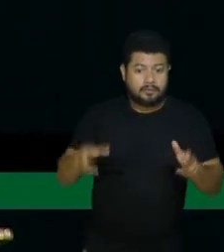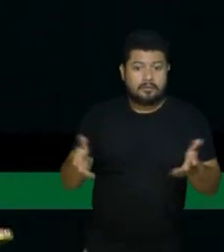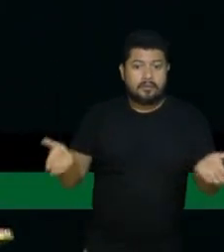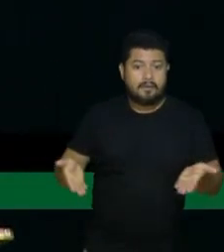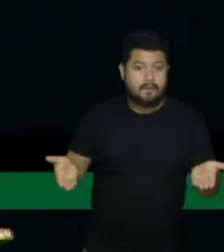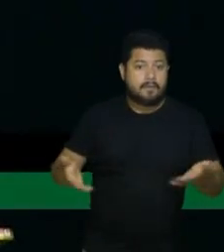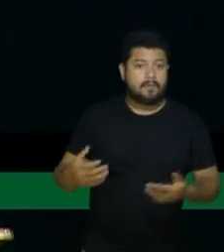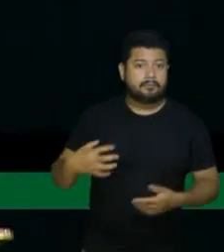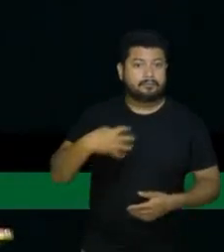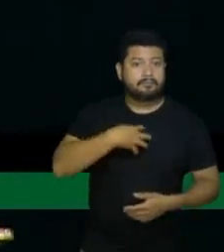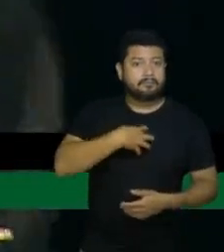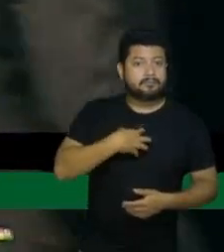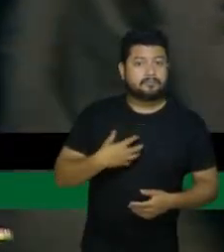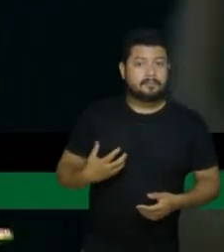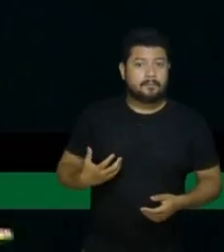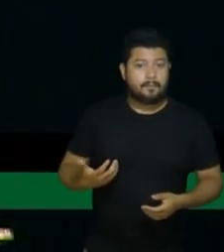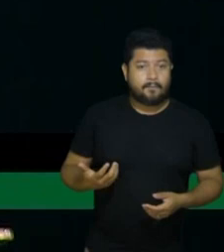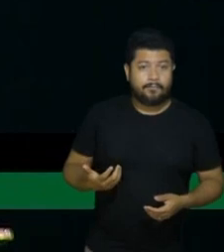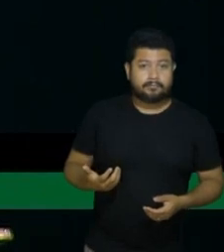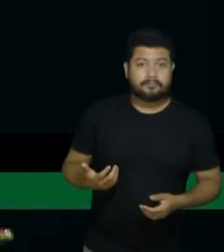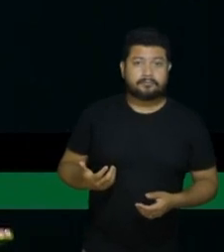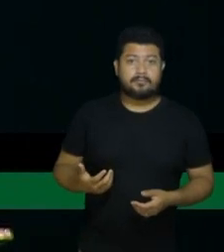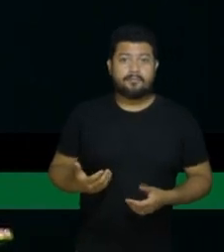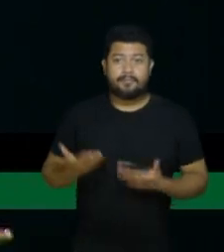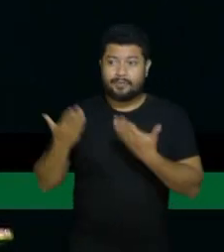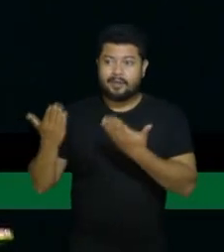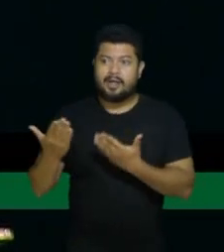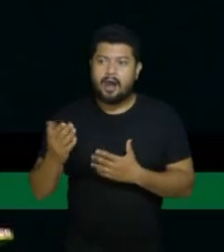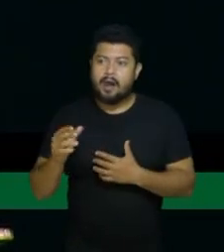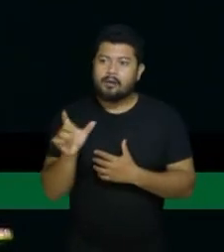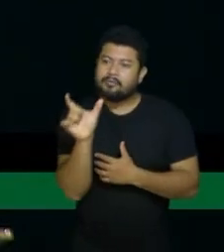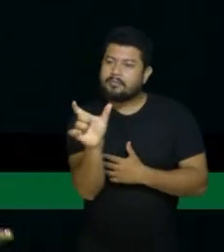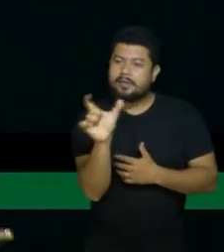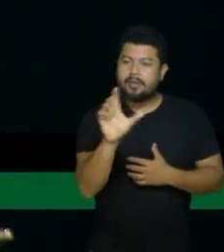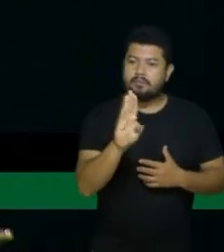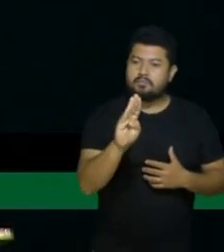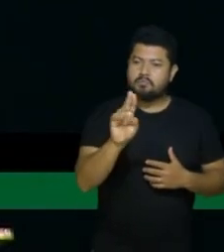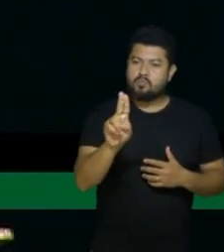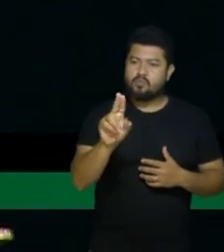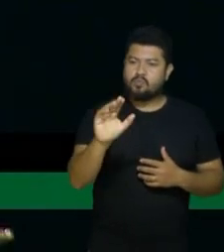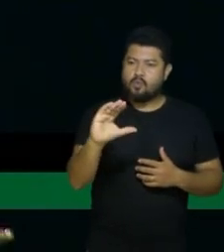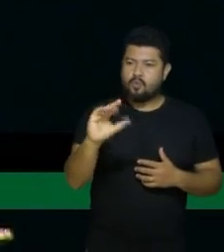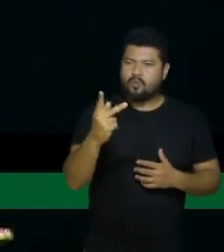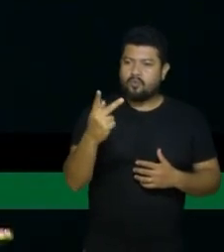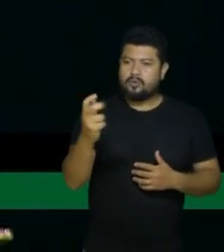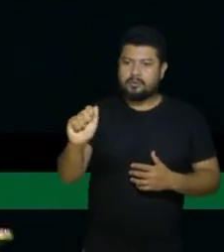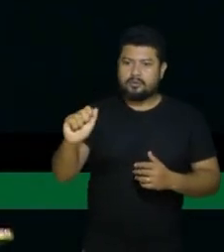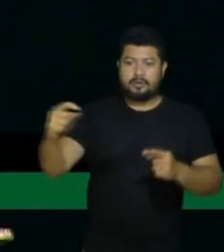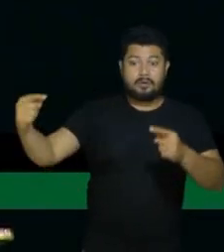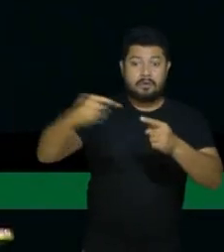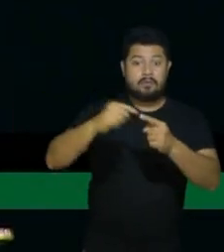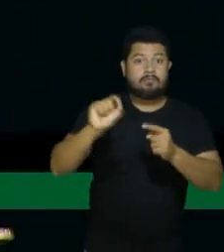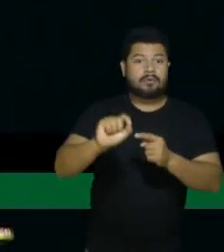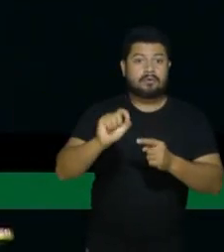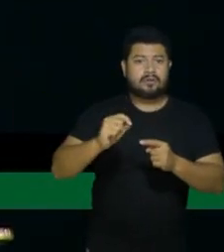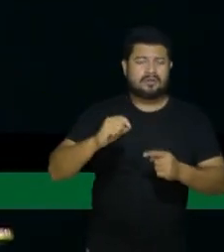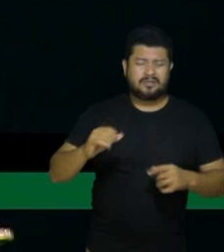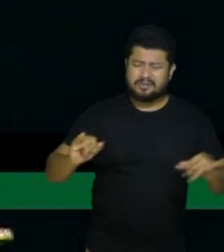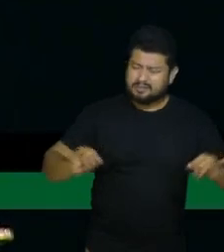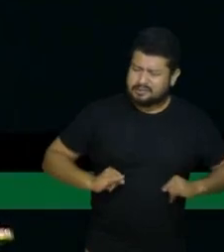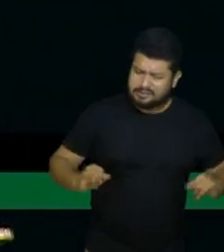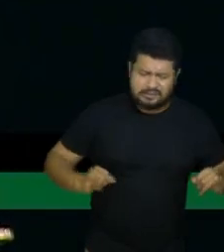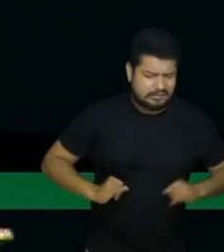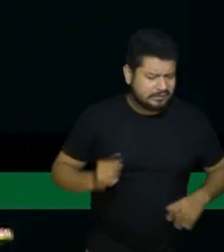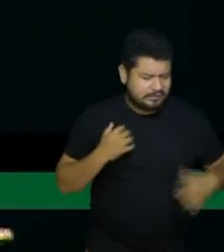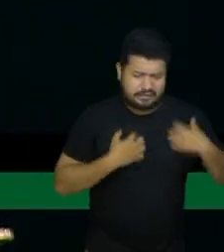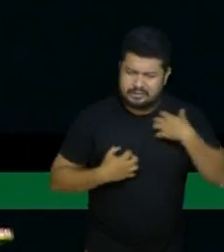todo respeito a palavra é bucha sofrimento tristeza perder tudo e não